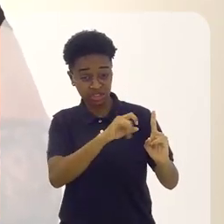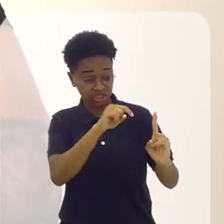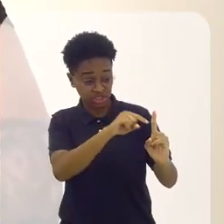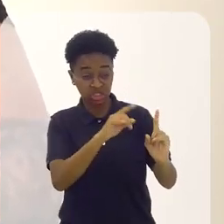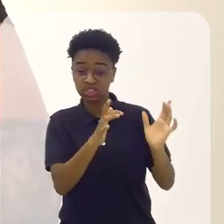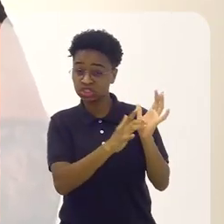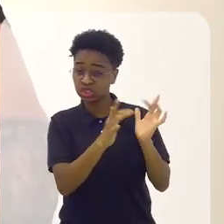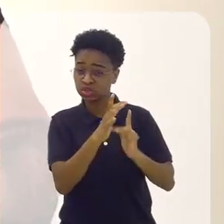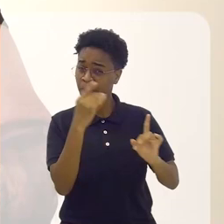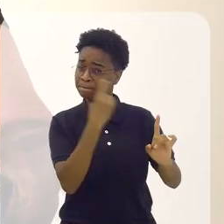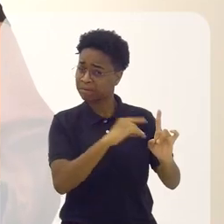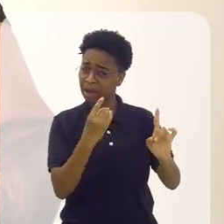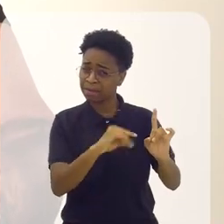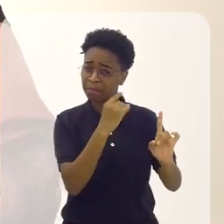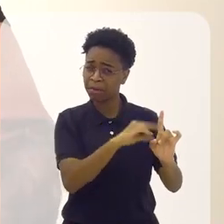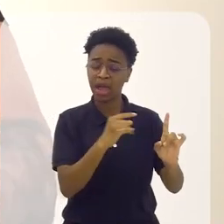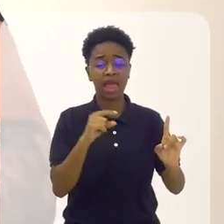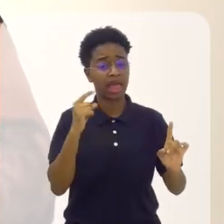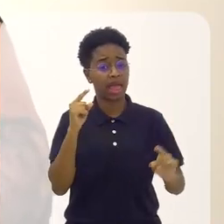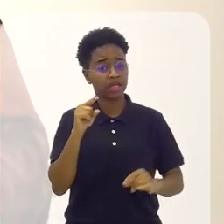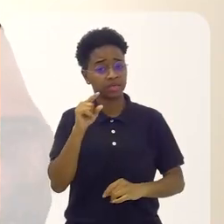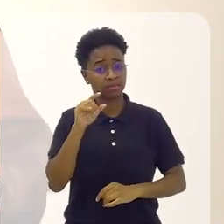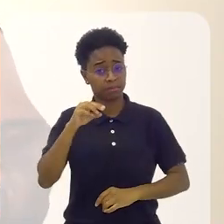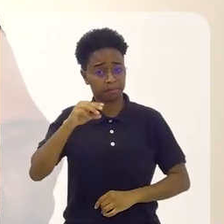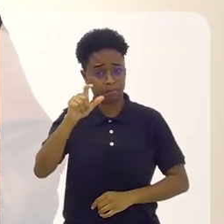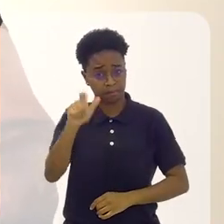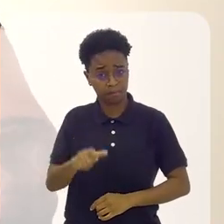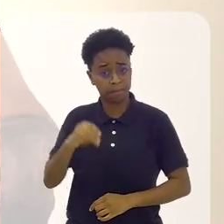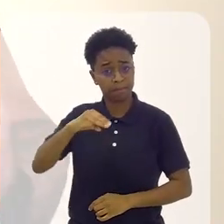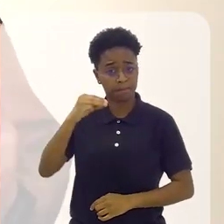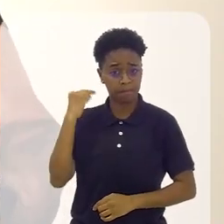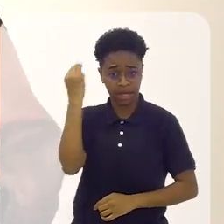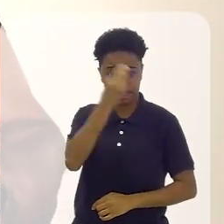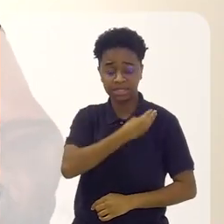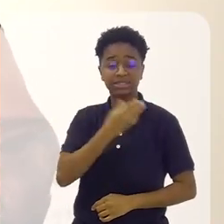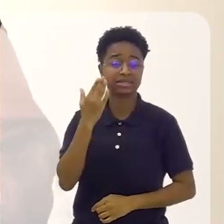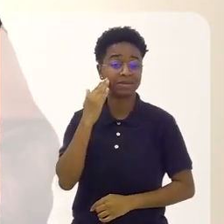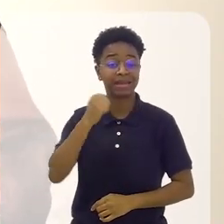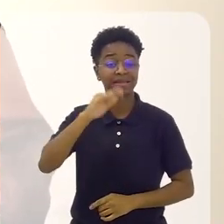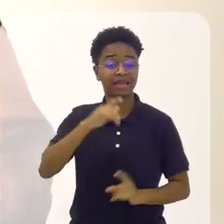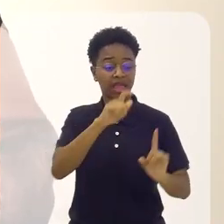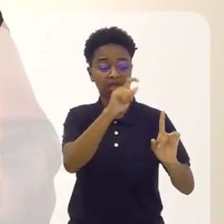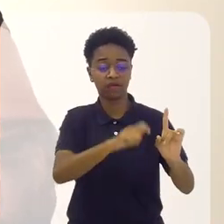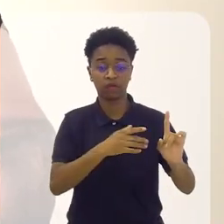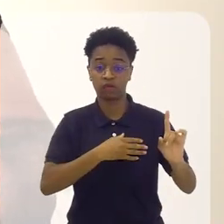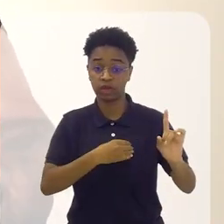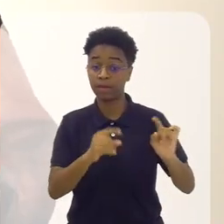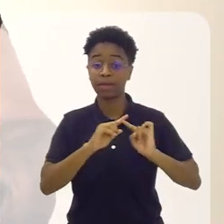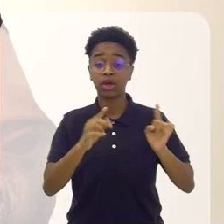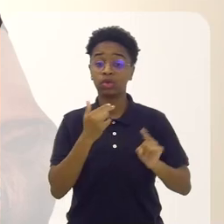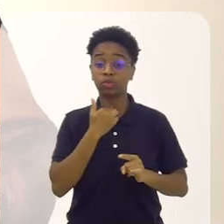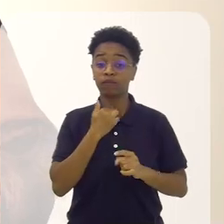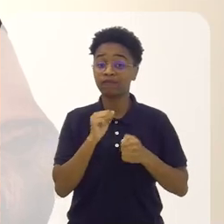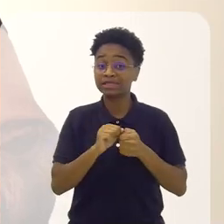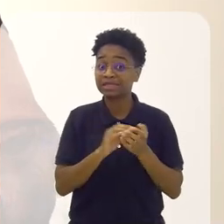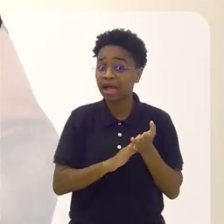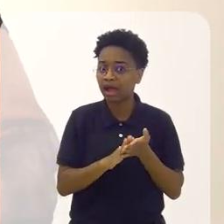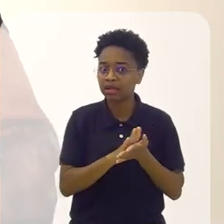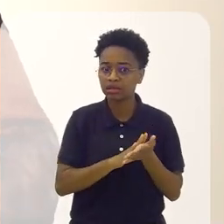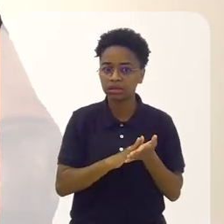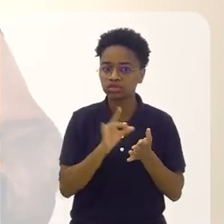tormento, ela era mãe, sabia da dimensão de quem era que estava ali, só que ela não podia